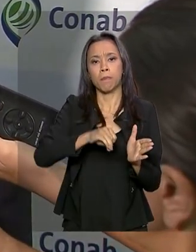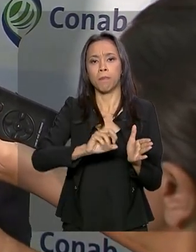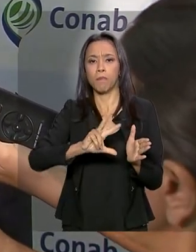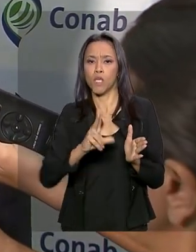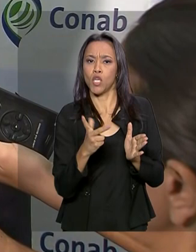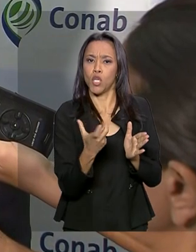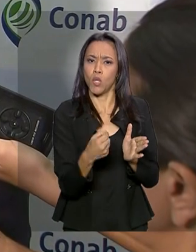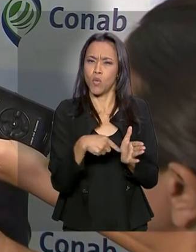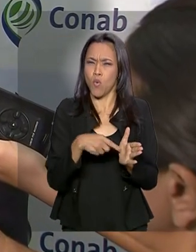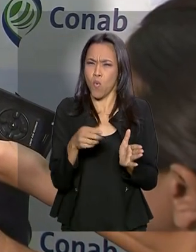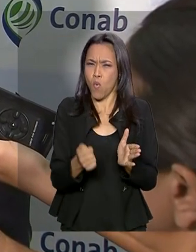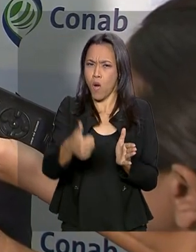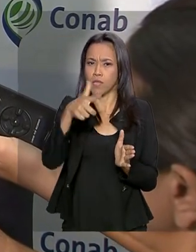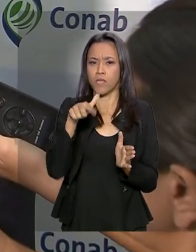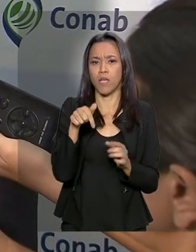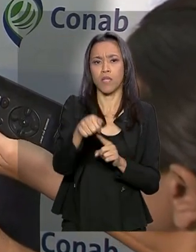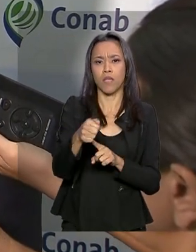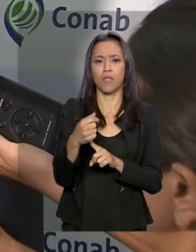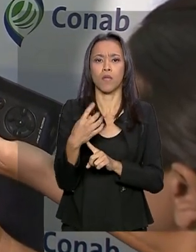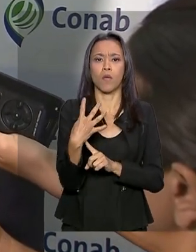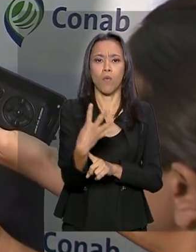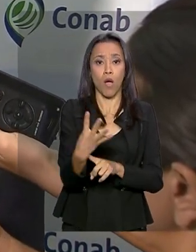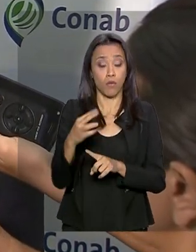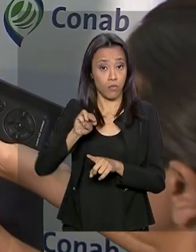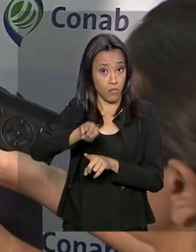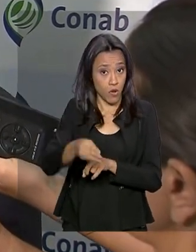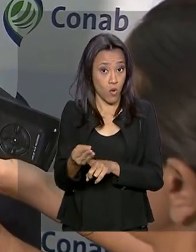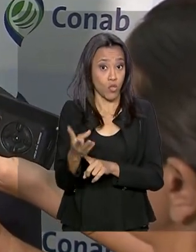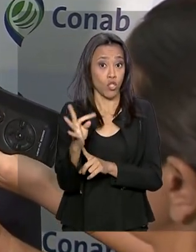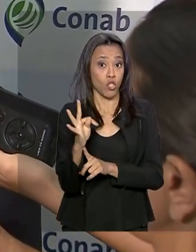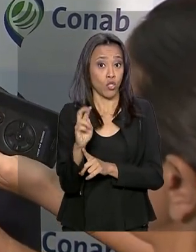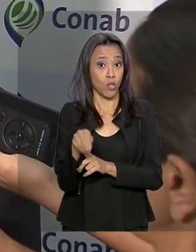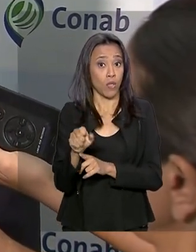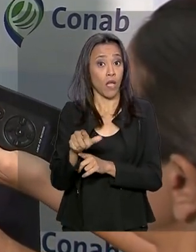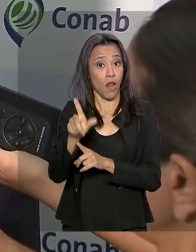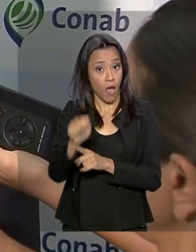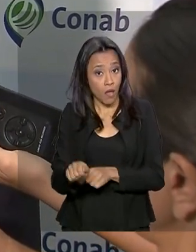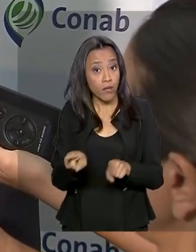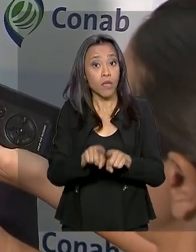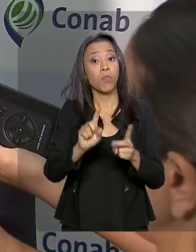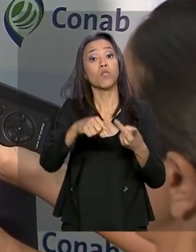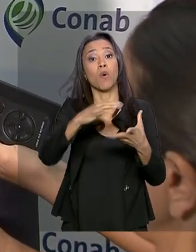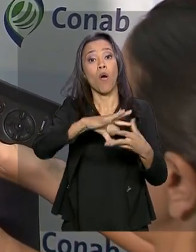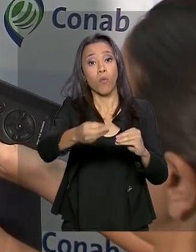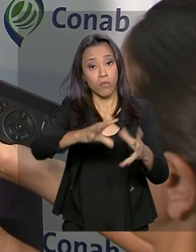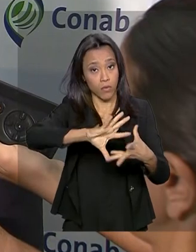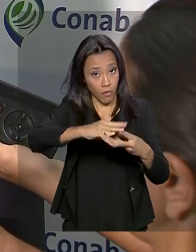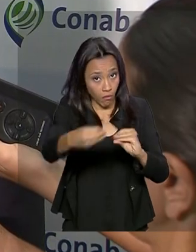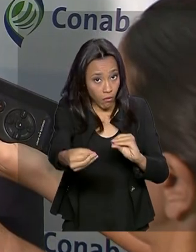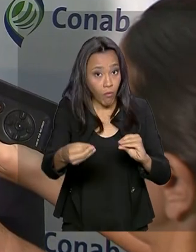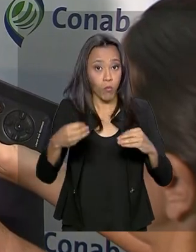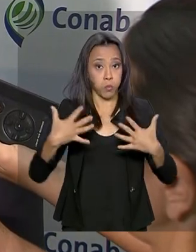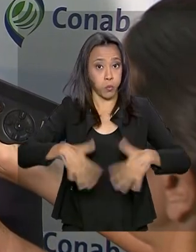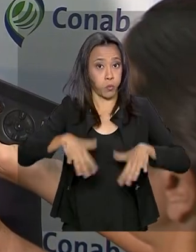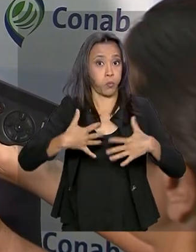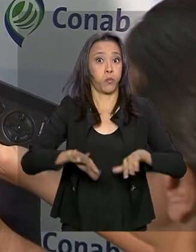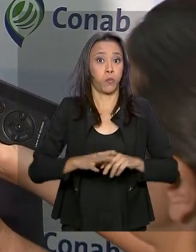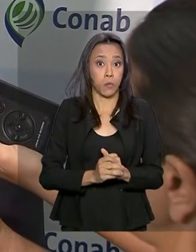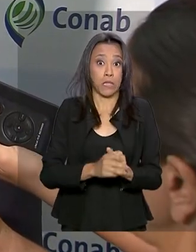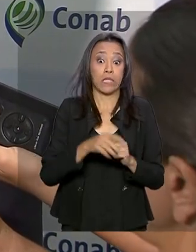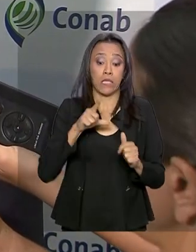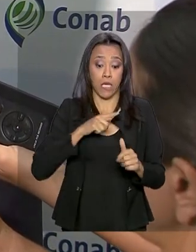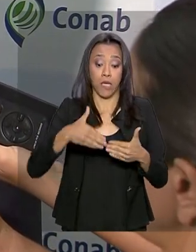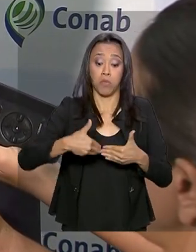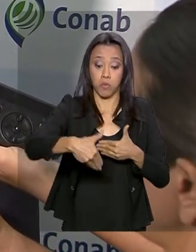foram quase 74 milhões de toneladas, o algodão também. Temos uma expectativa boa